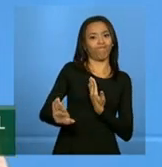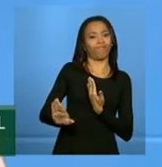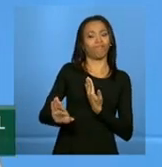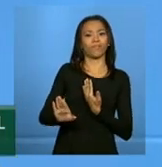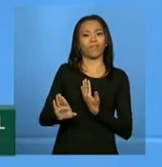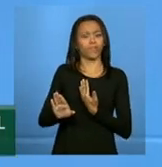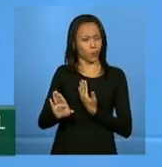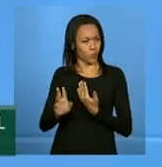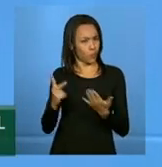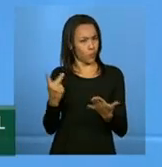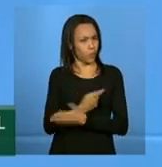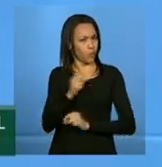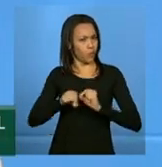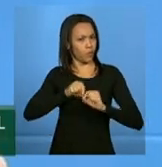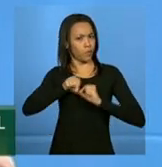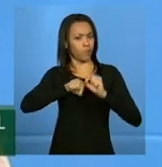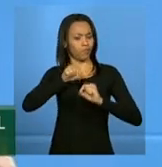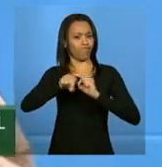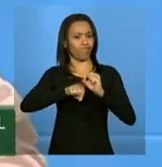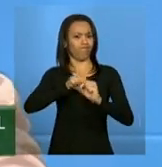De alguma maneira,